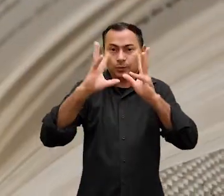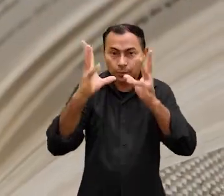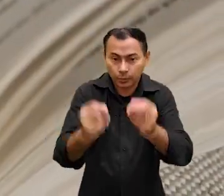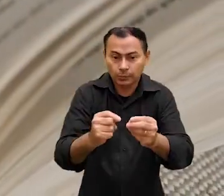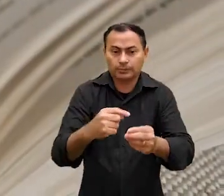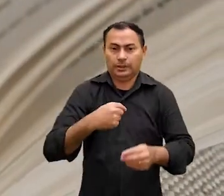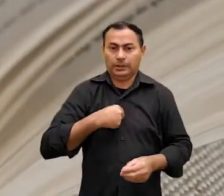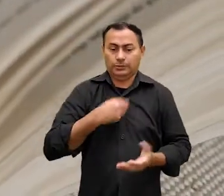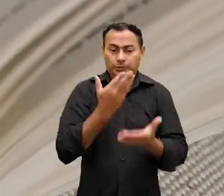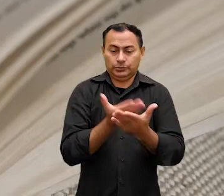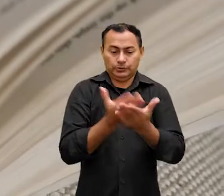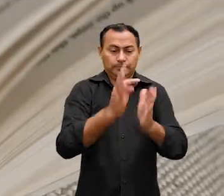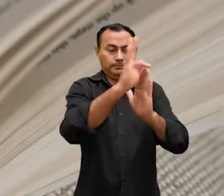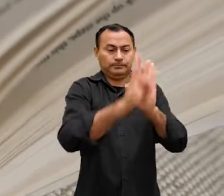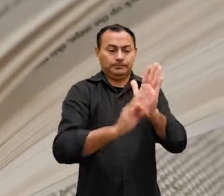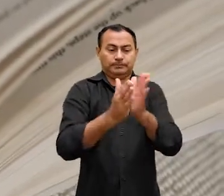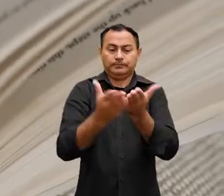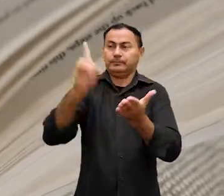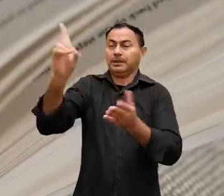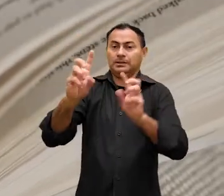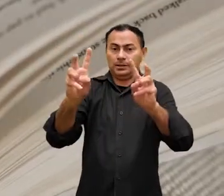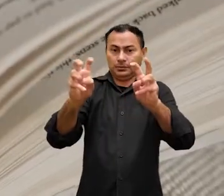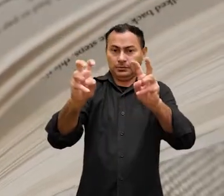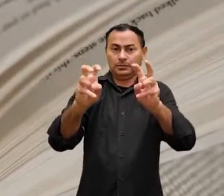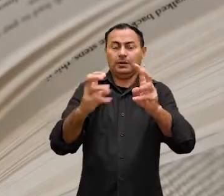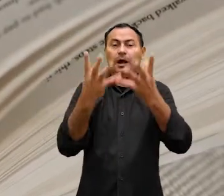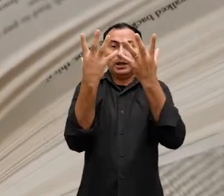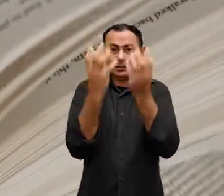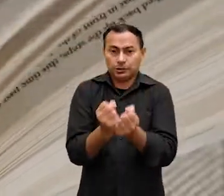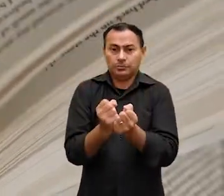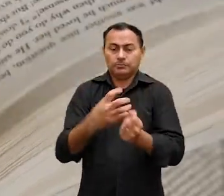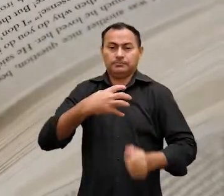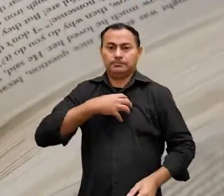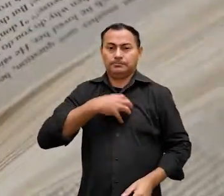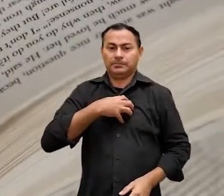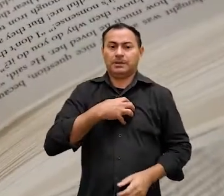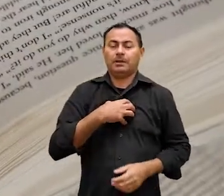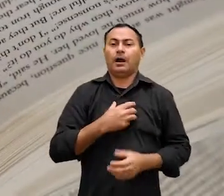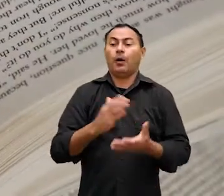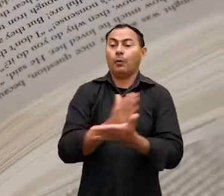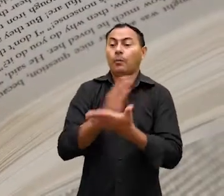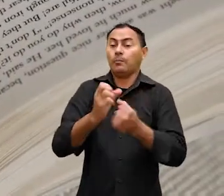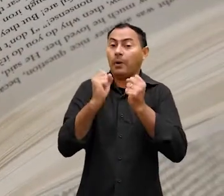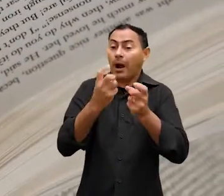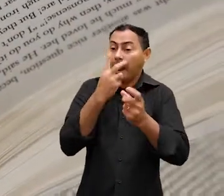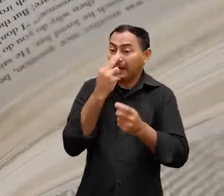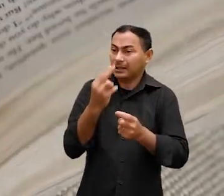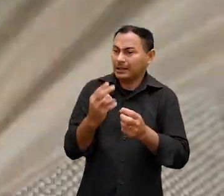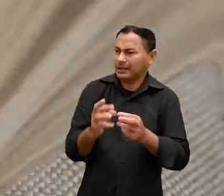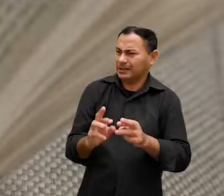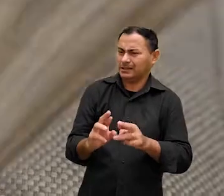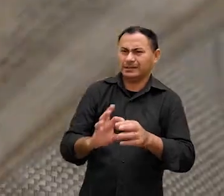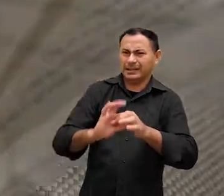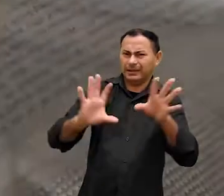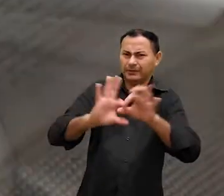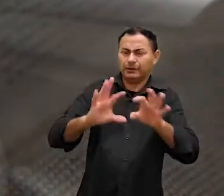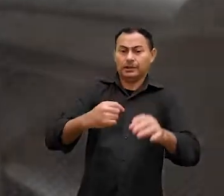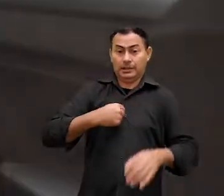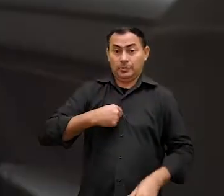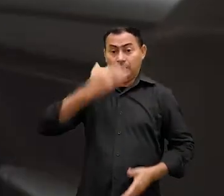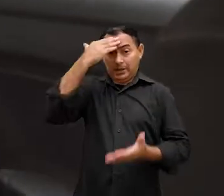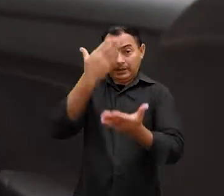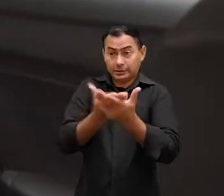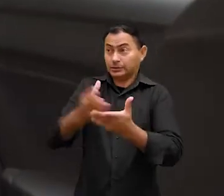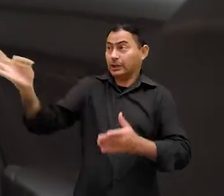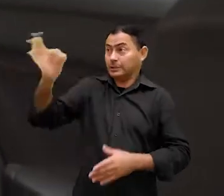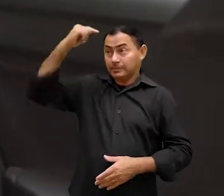quando estudo esses textos bíblicos e este assunto, assumo uma postura que alguns poderiam achar bem liberal. Creio que no